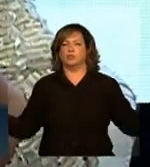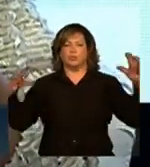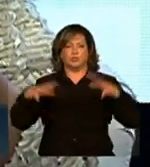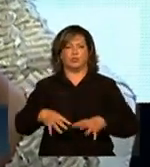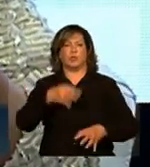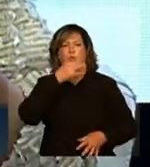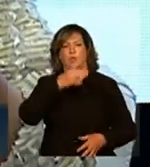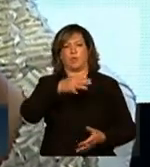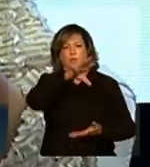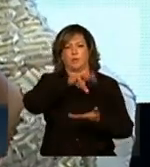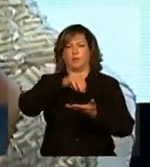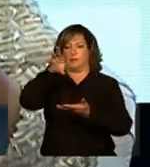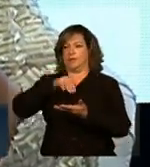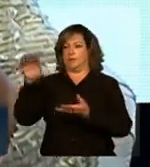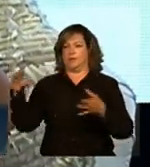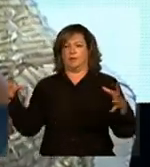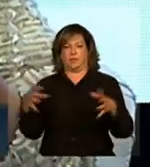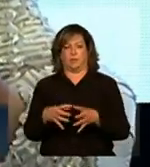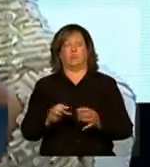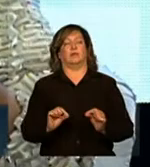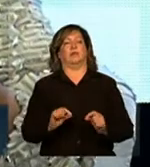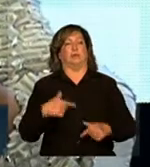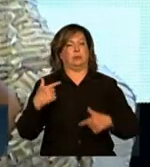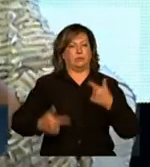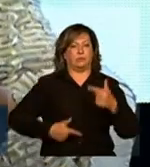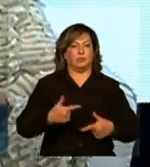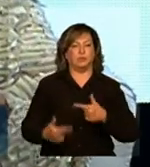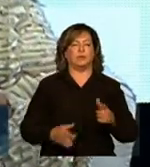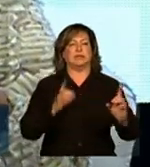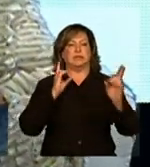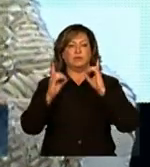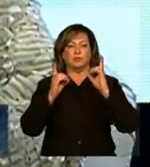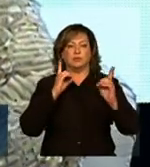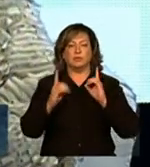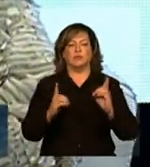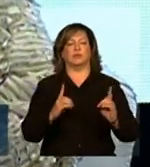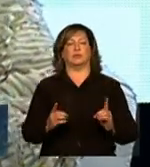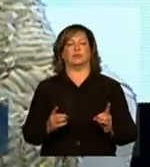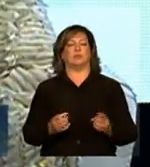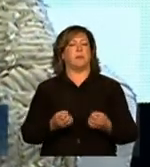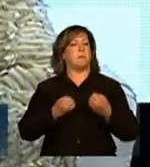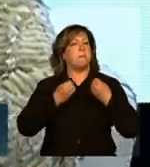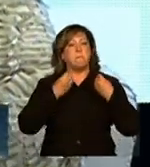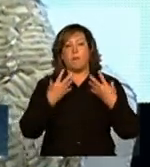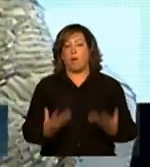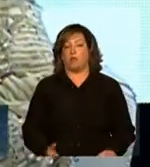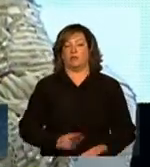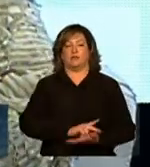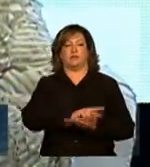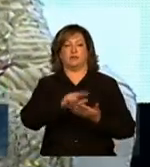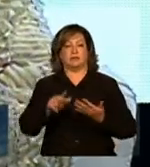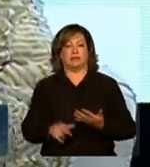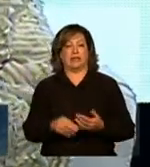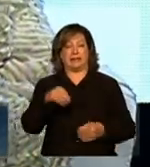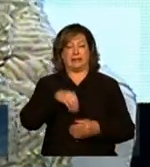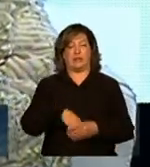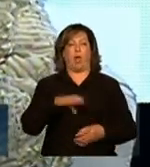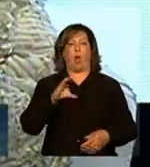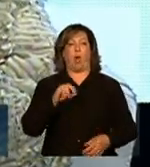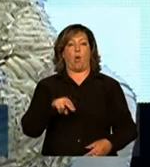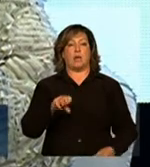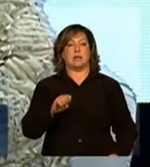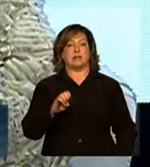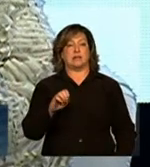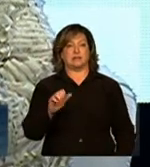processo de embate, de discussão rico dentro do Conselho.